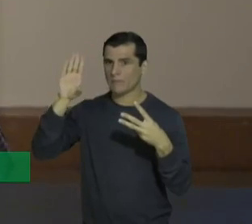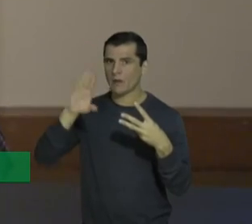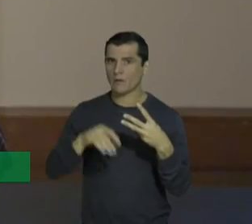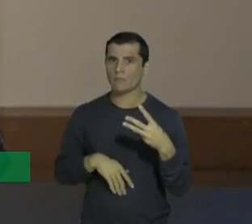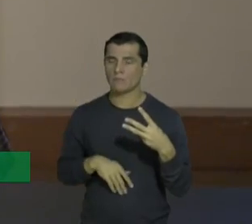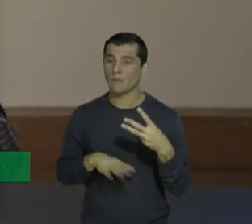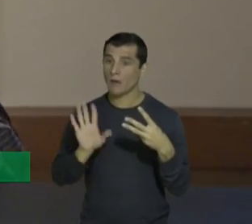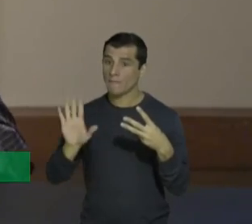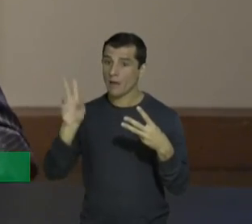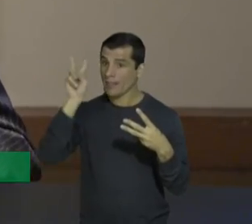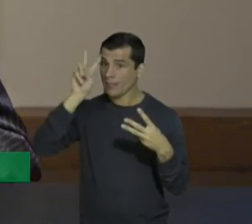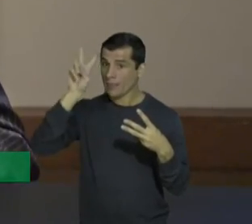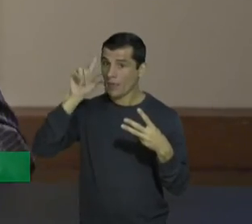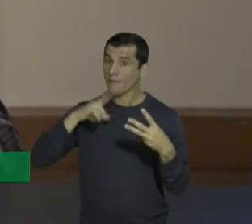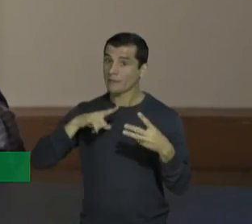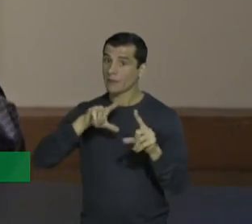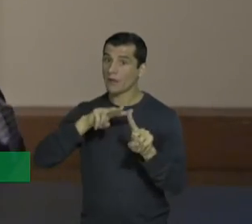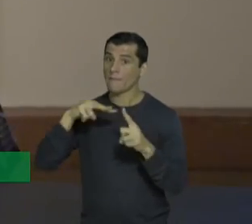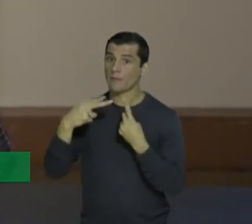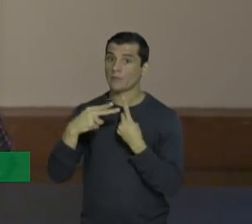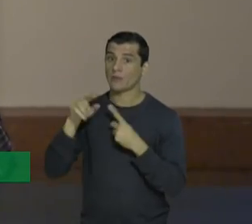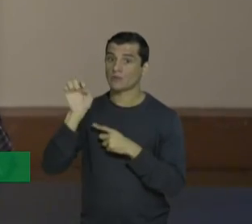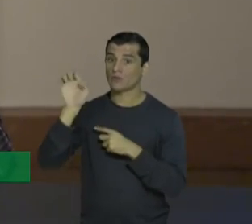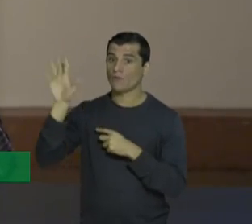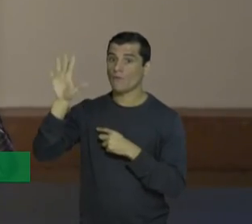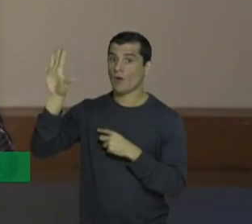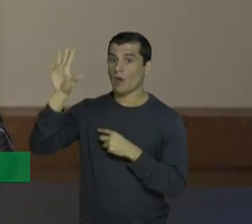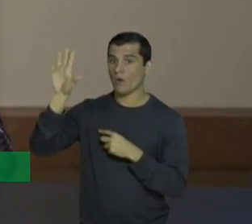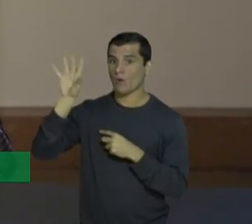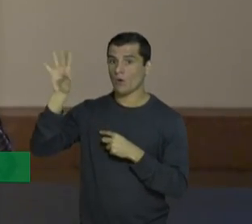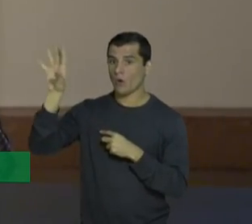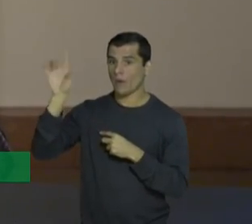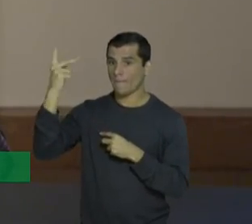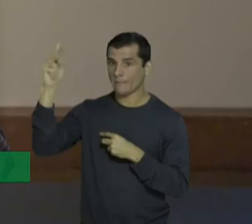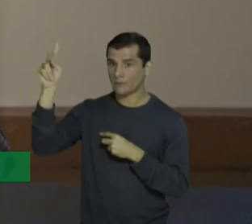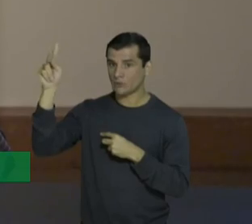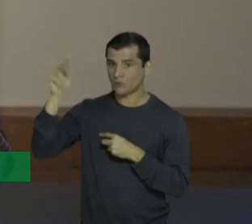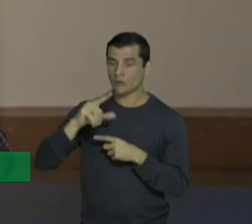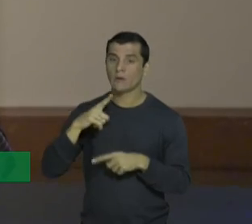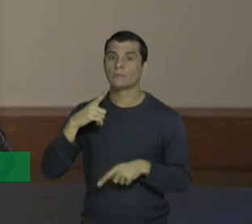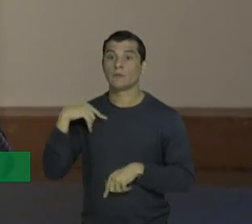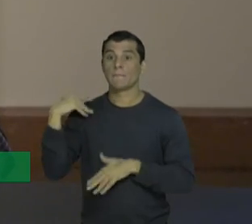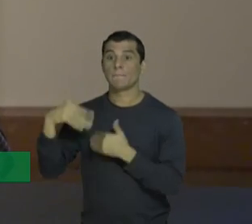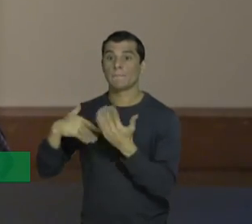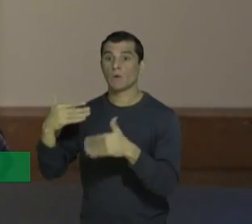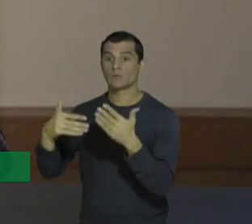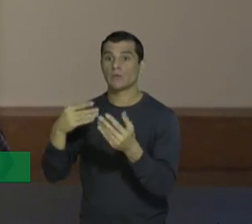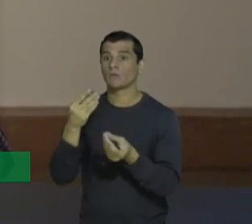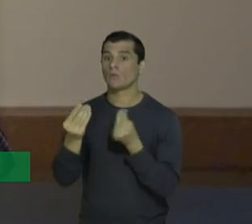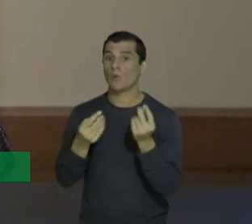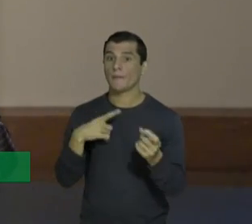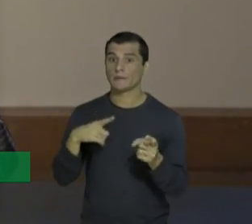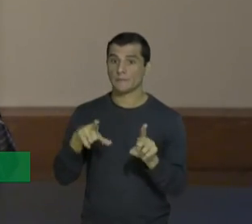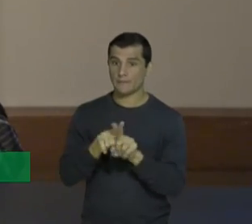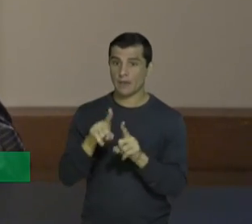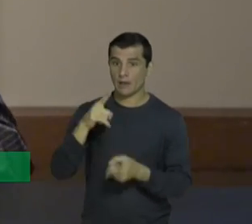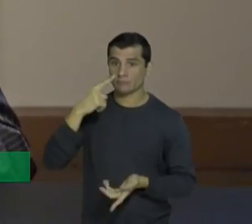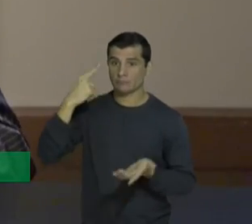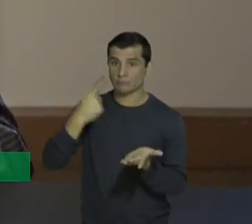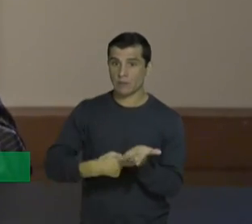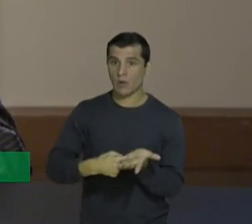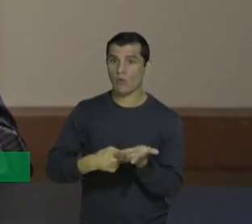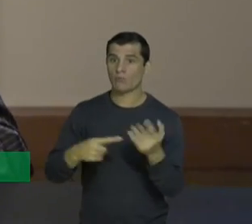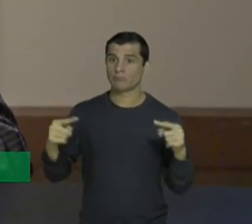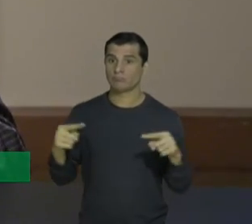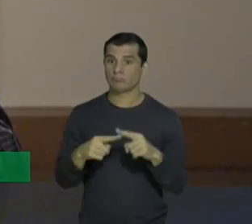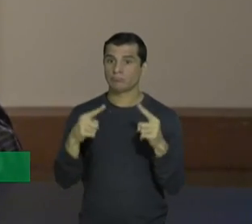lembrando de uma perspectiva europeia primeiro eu vou falar sobre o processo de ratificação de acordos eh internacionais particularmente acordos de